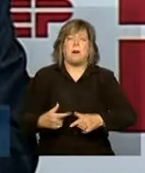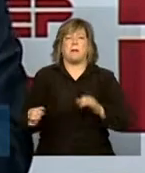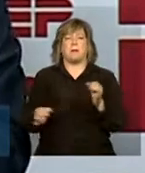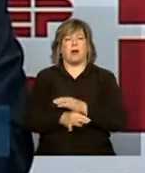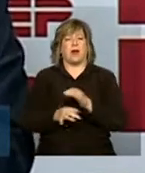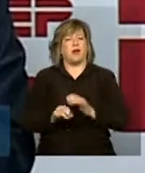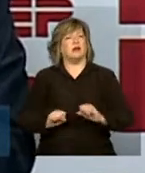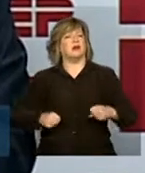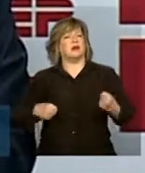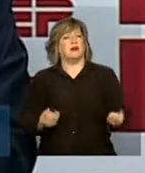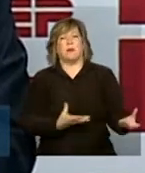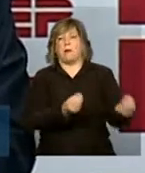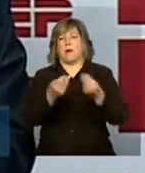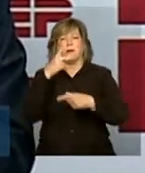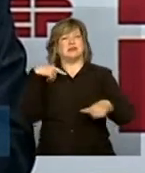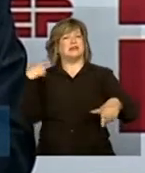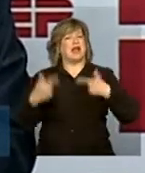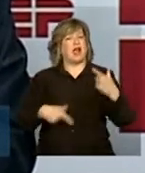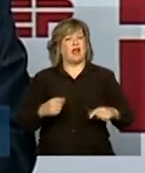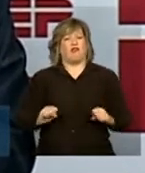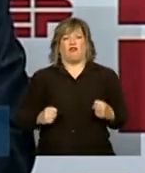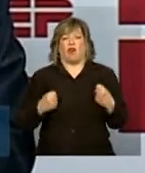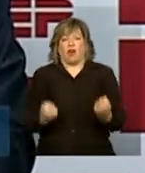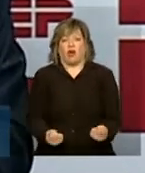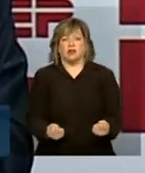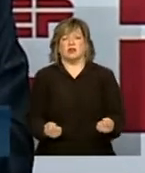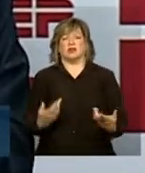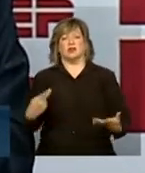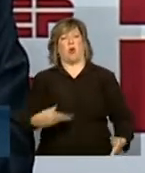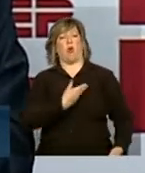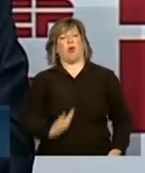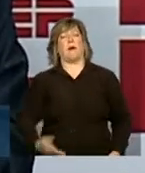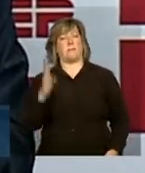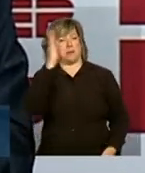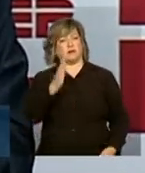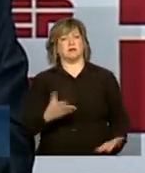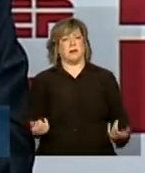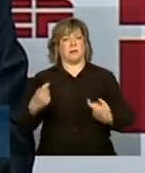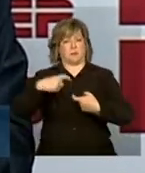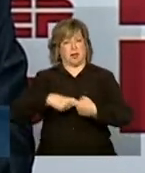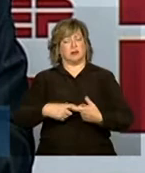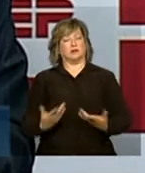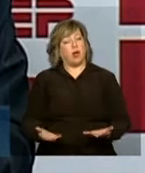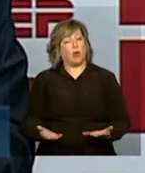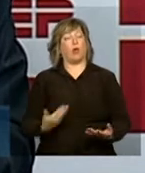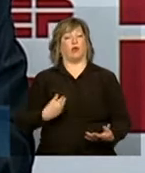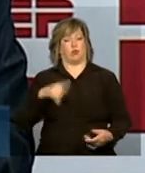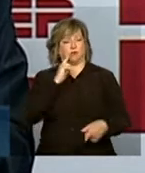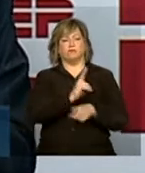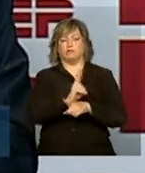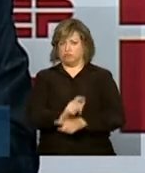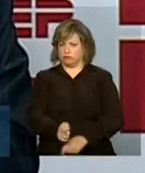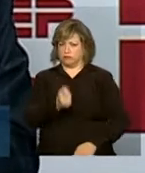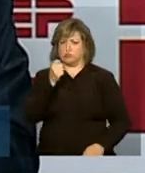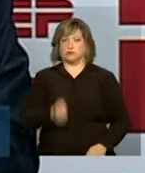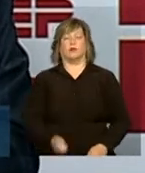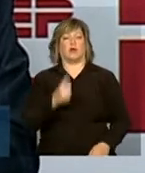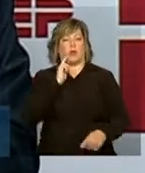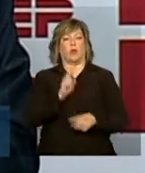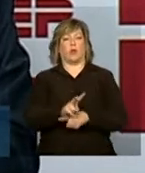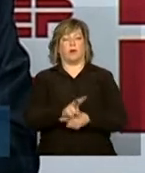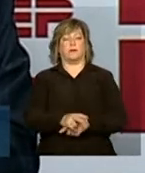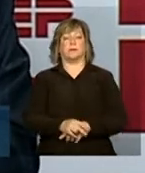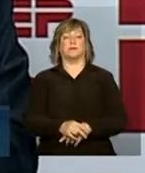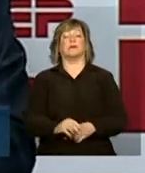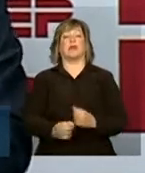tanto empenho, por tanta gente, com tanto esforço do Estado brasileiro e dos nossos parceiros. Então, nós vamos continuar aí acompanhando.